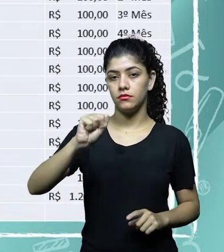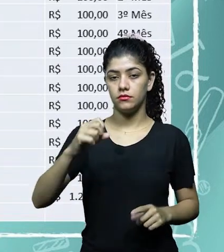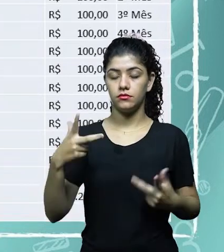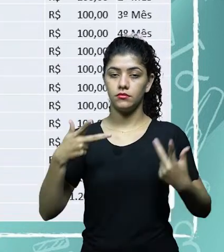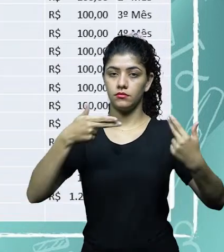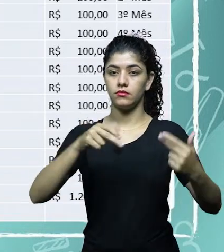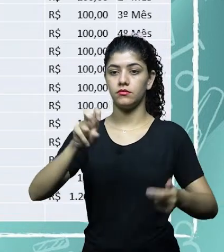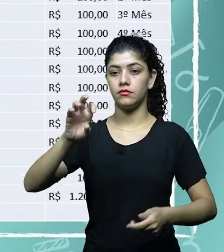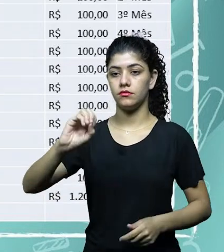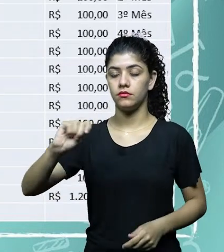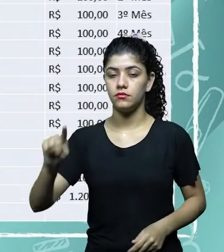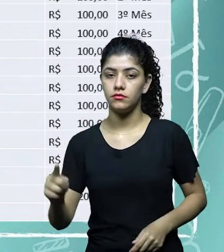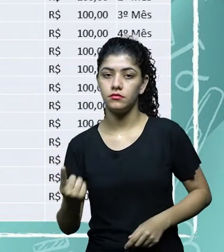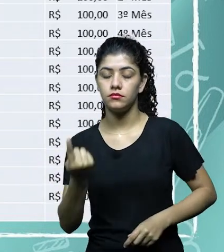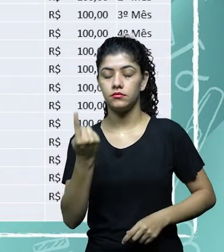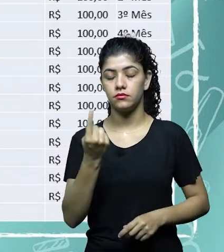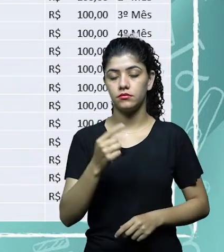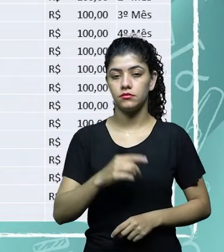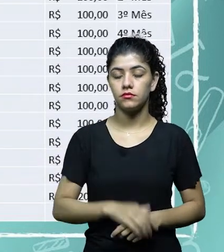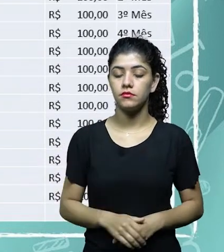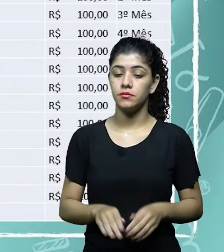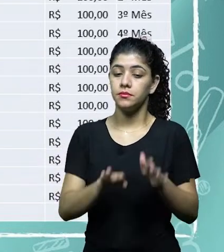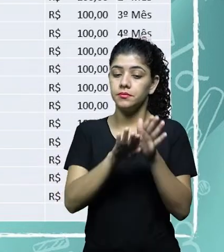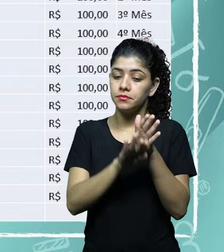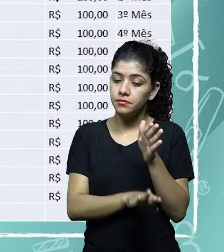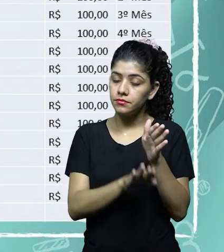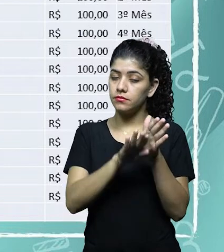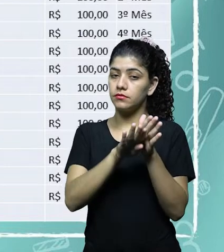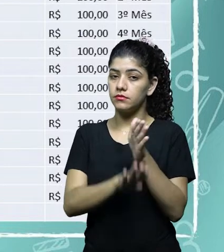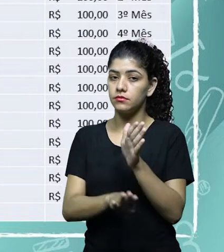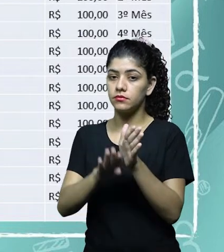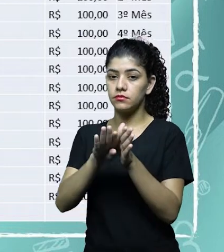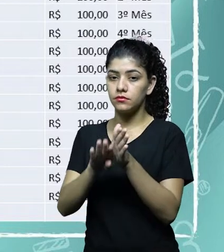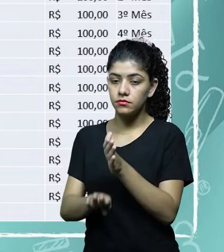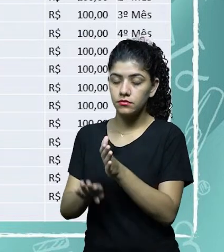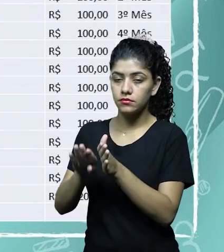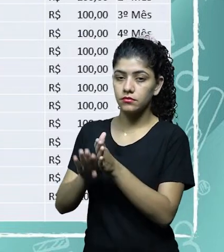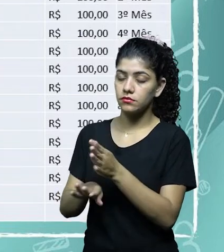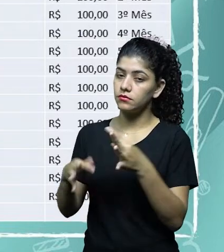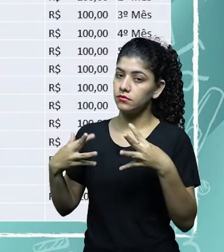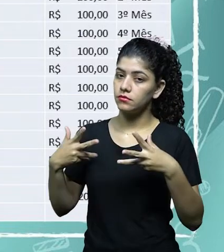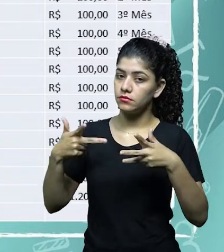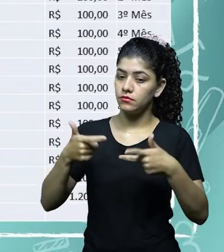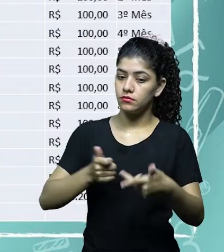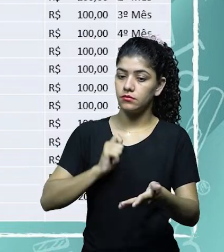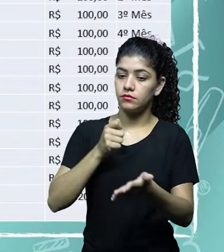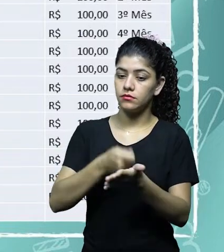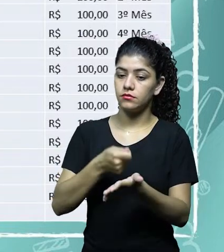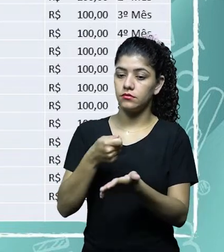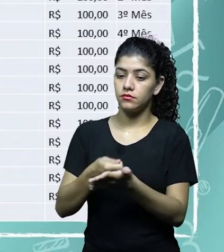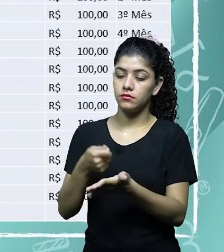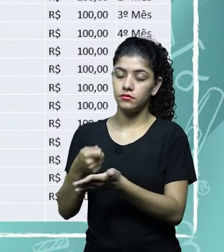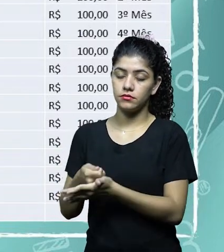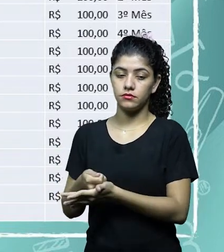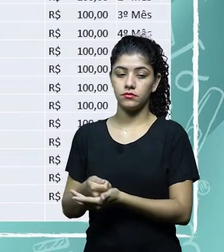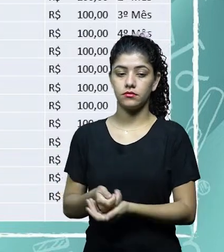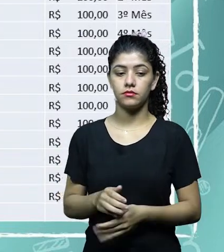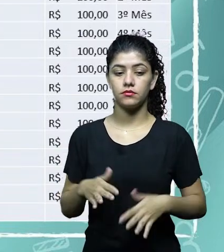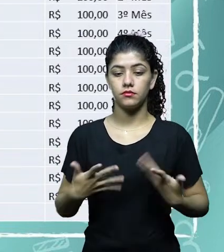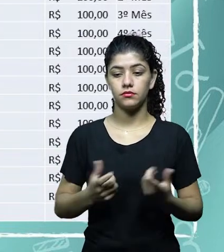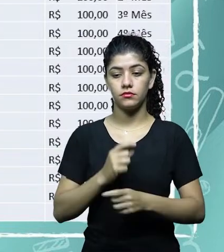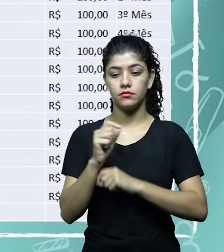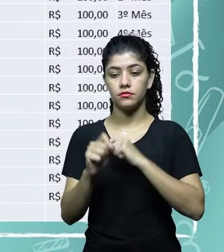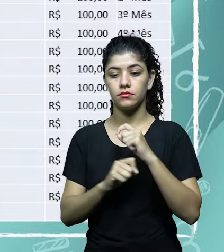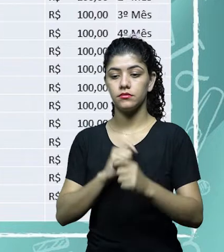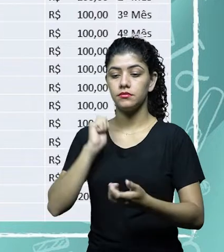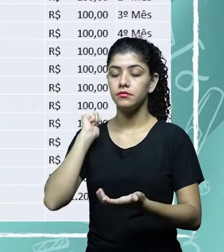mil que saiu da conta banco. E aí ele foi amortizando, né, todos os pagamentos que o cliente